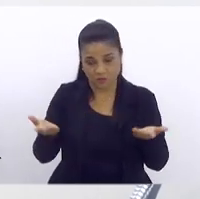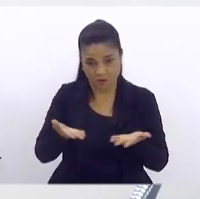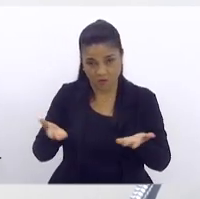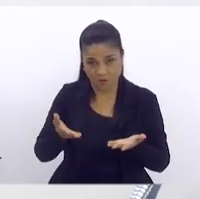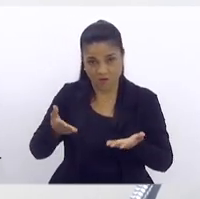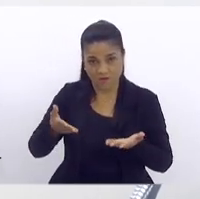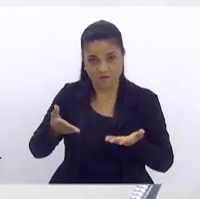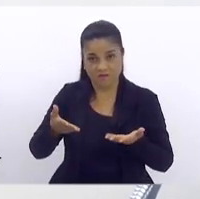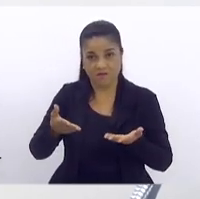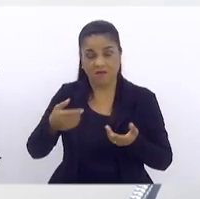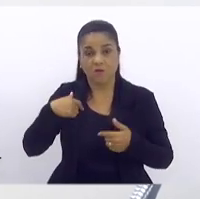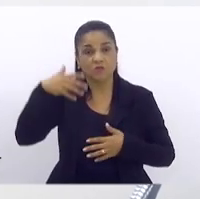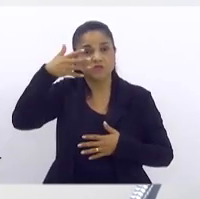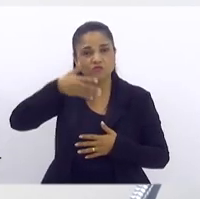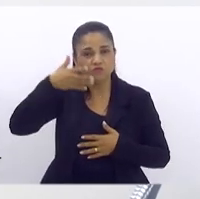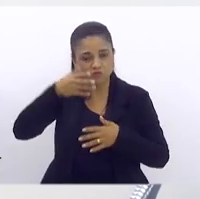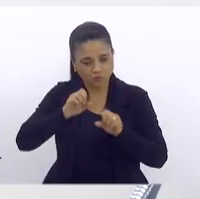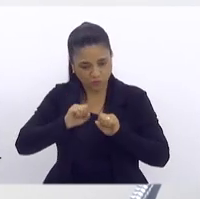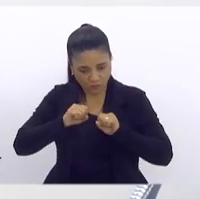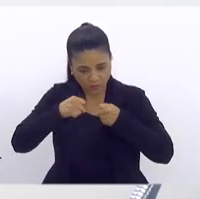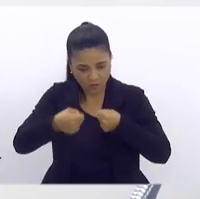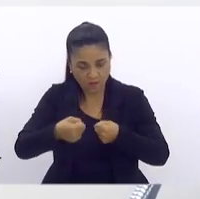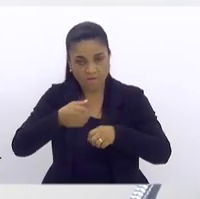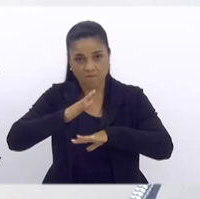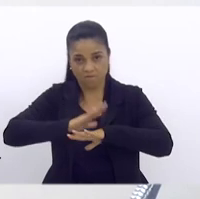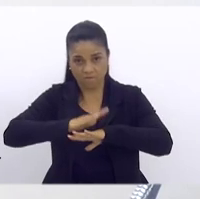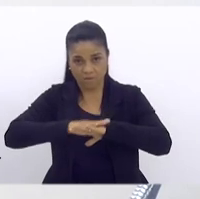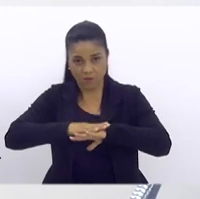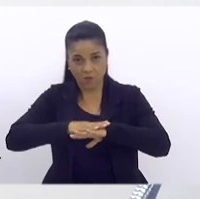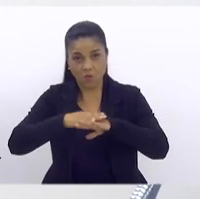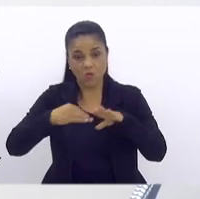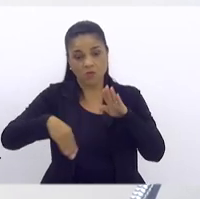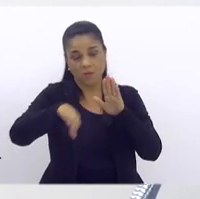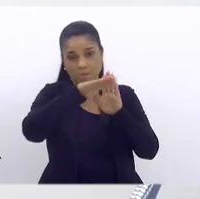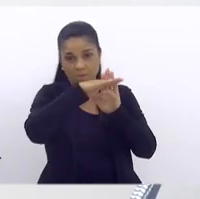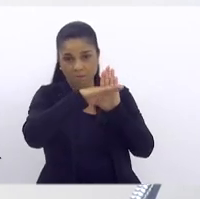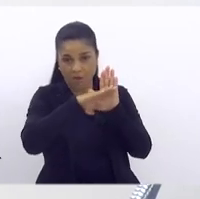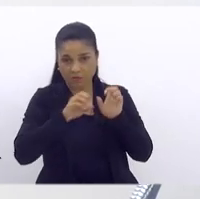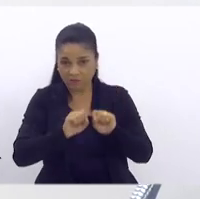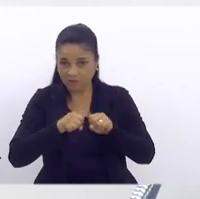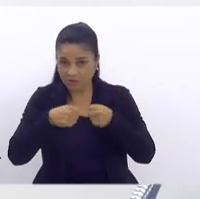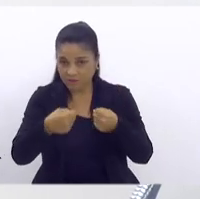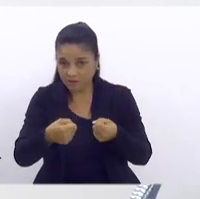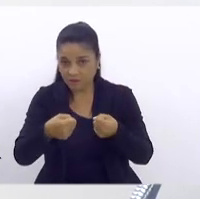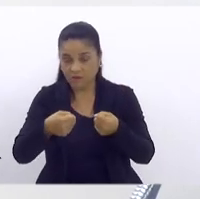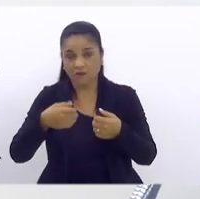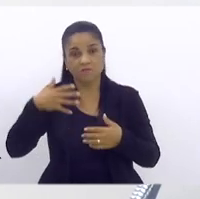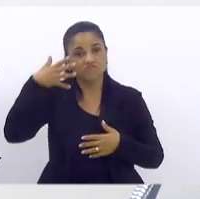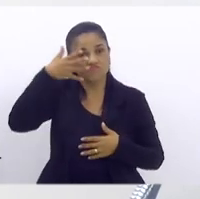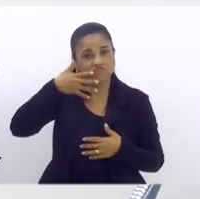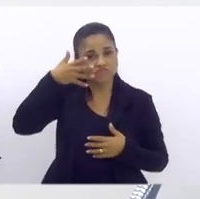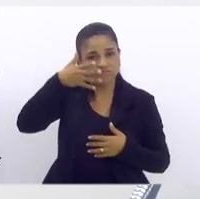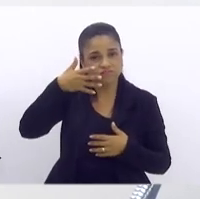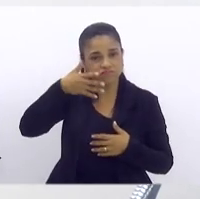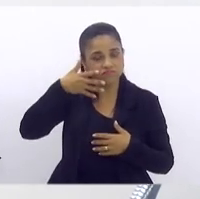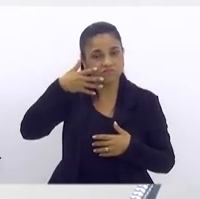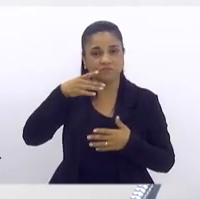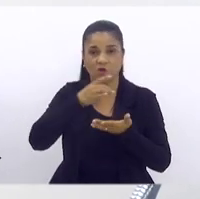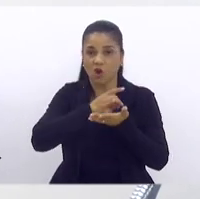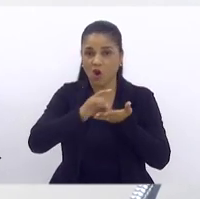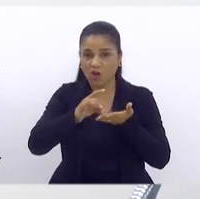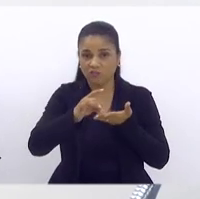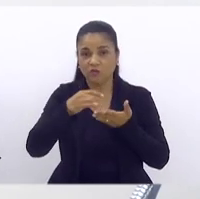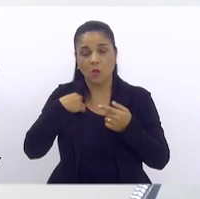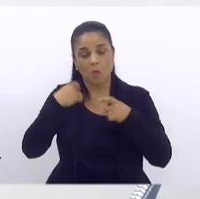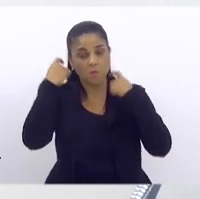todo discurso que eu faço aqui defendendo a minha pauta é discurso de ódio, porque é assim que é levado por uma parte ideológica. Então, por isso me preocupa. Eu quero